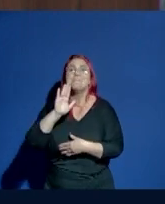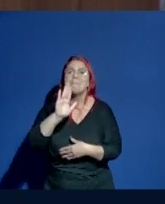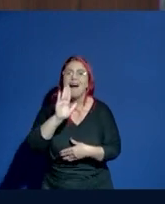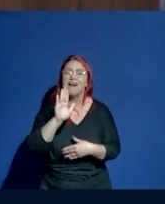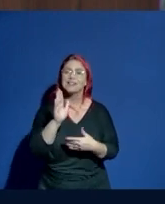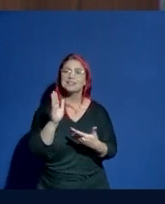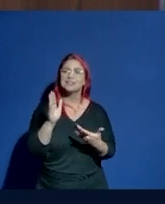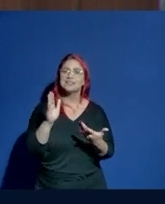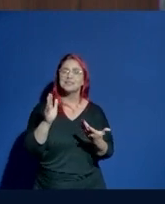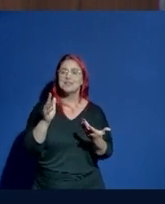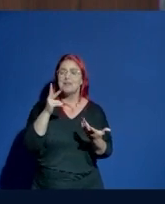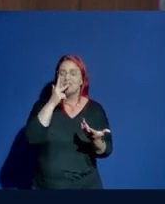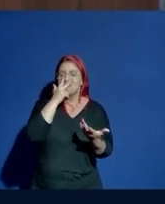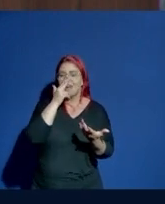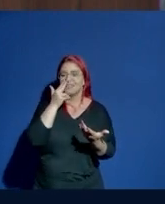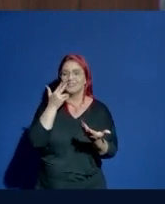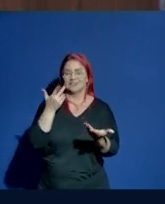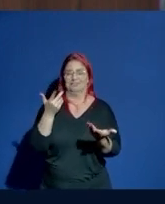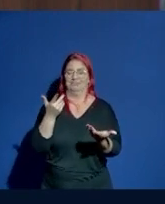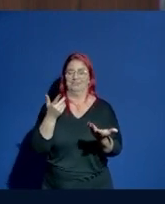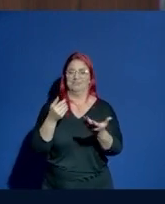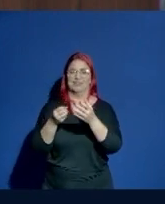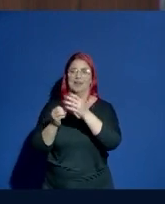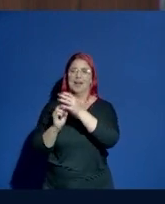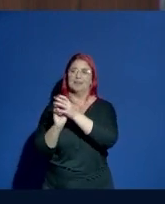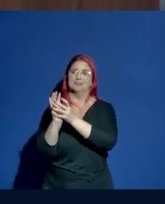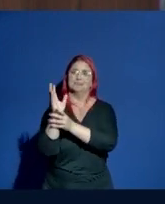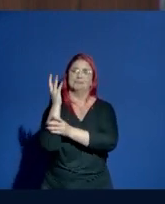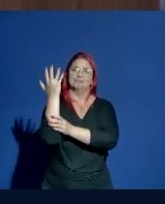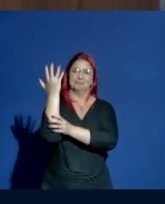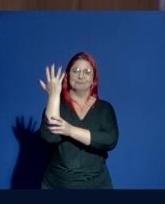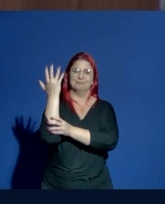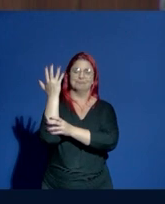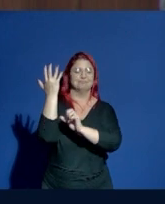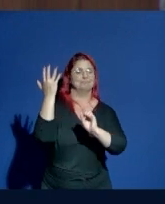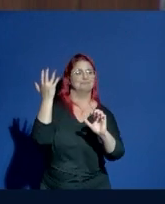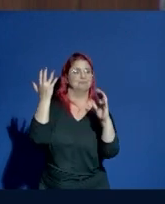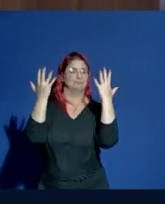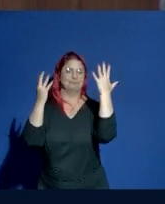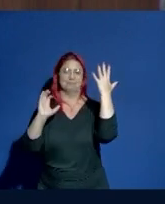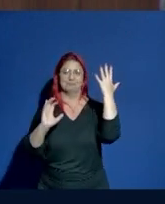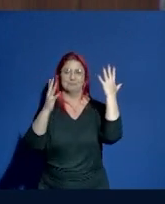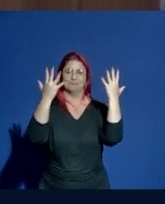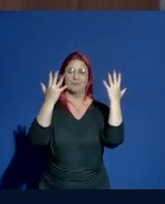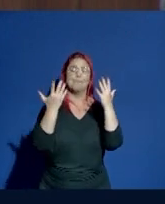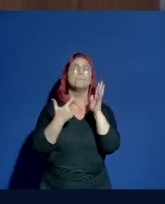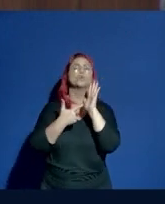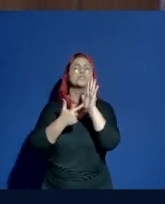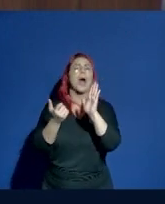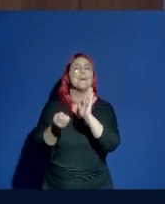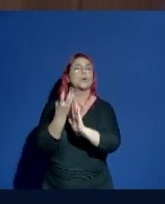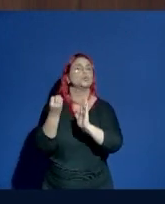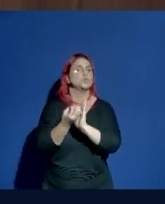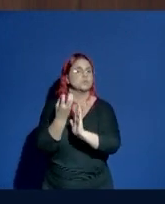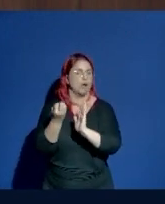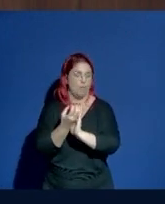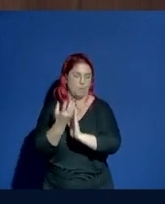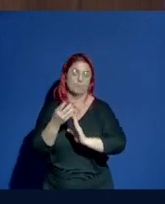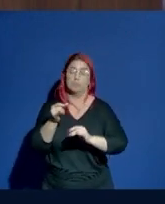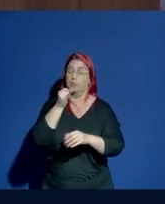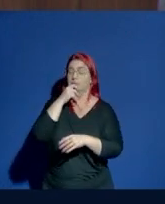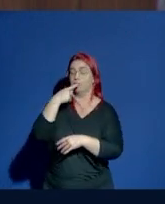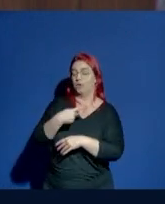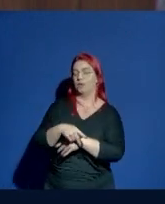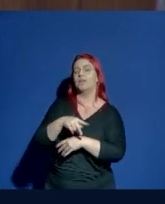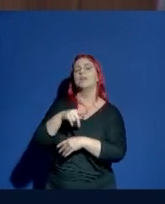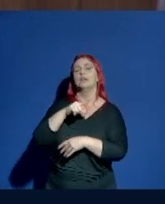plantas não expressam nem metade da sua capacidade genética de produção. Então, hoje, nós temos uma média de produtividade de soja no Brasil